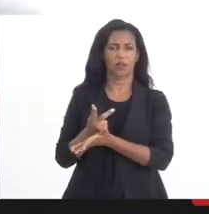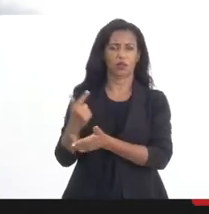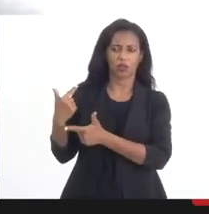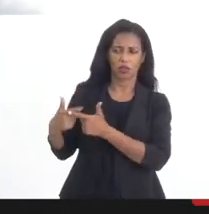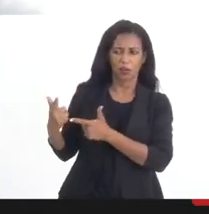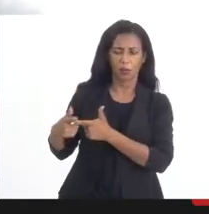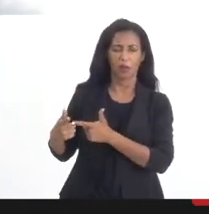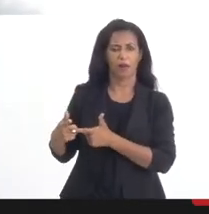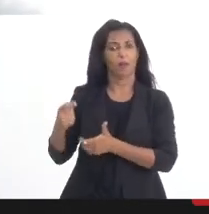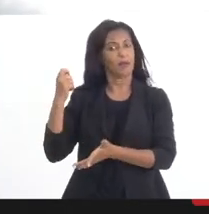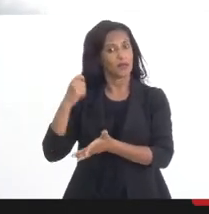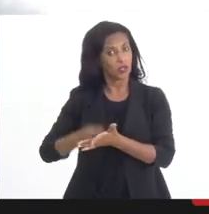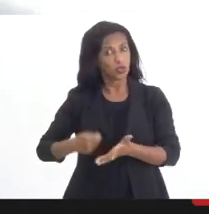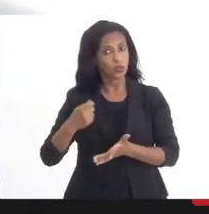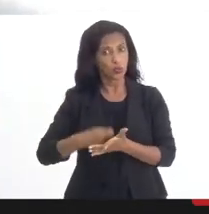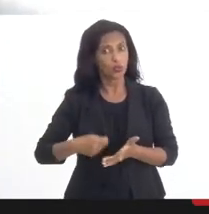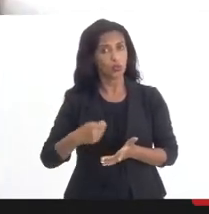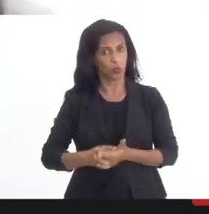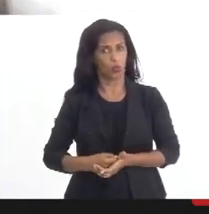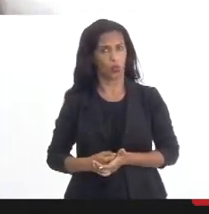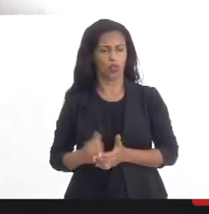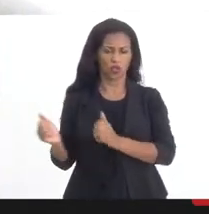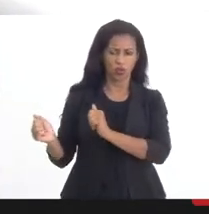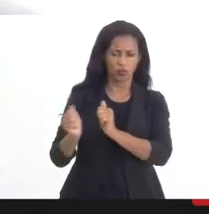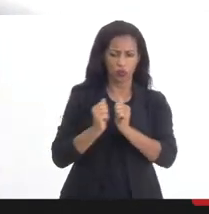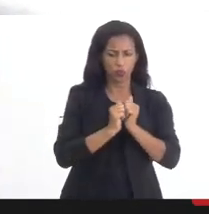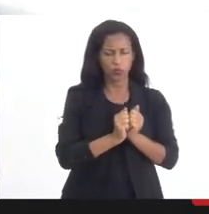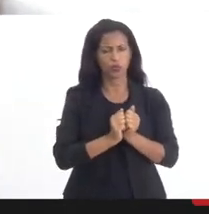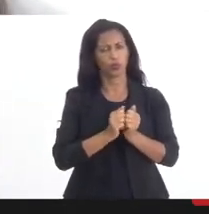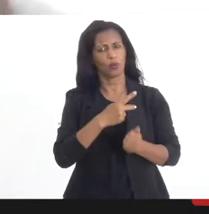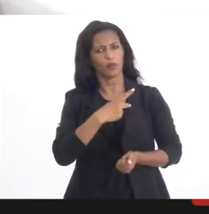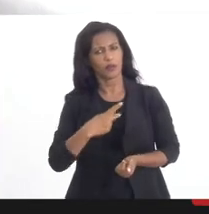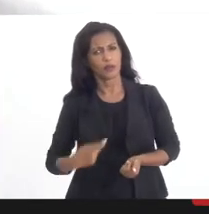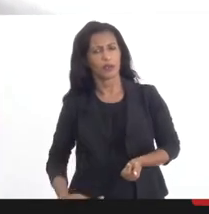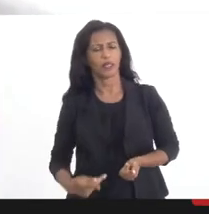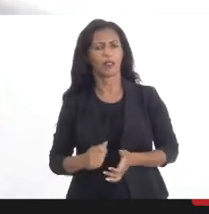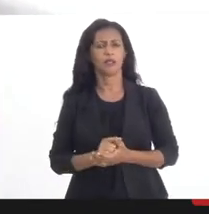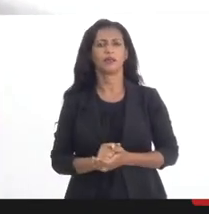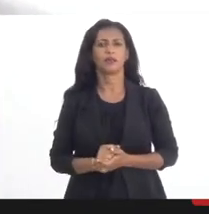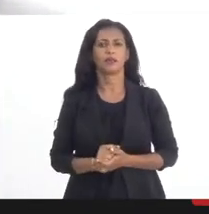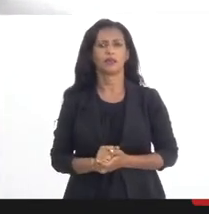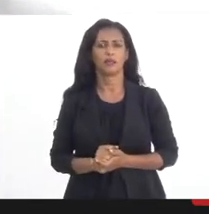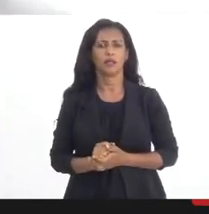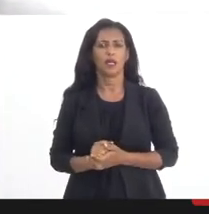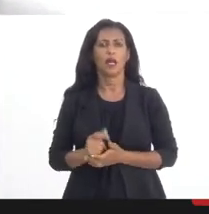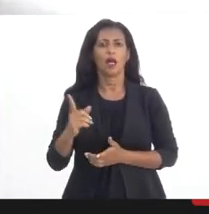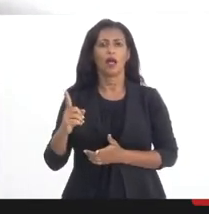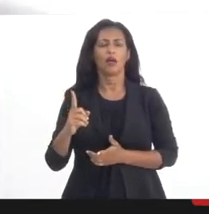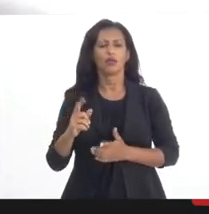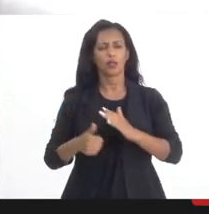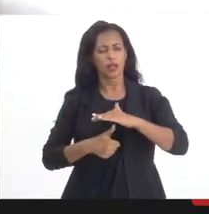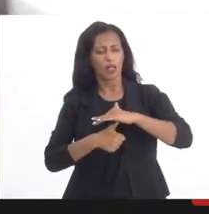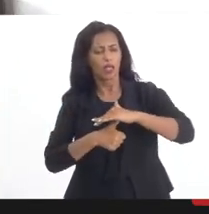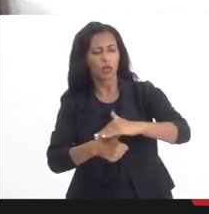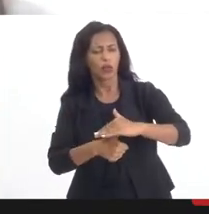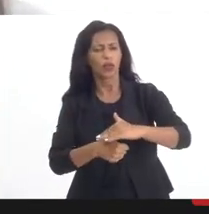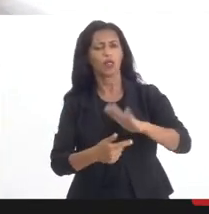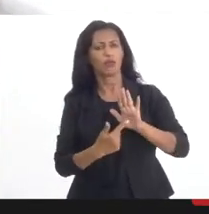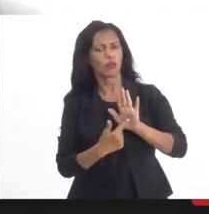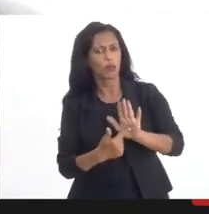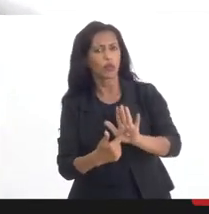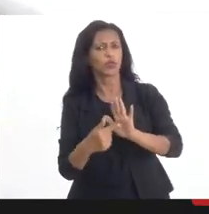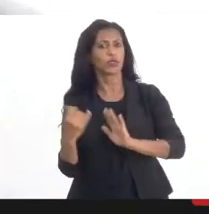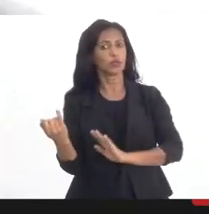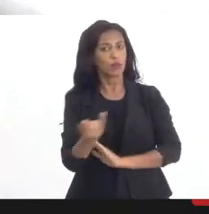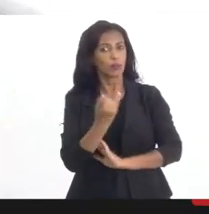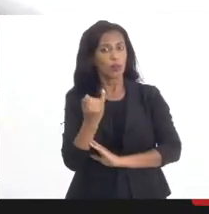gente lutou por isso. A gente foi junto, a presidência foi junto, as nossas diretorias e foi colocando a importância de manter